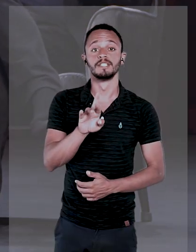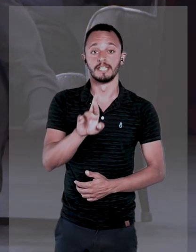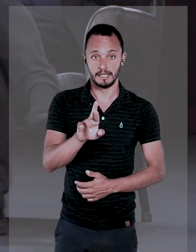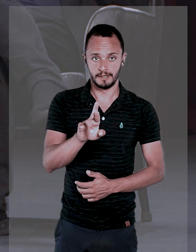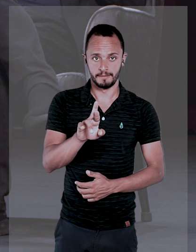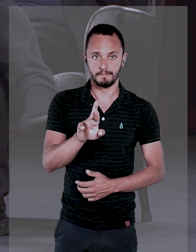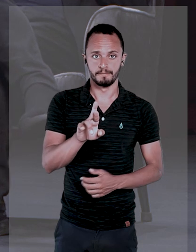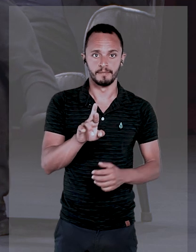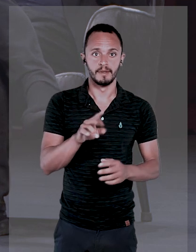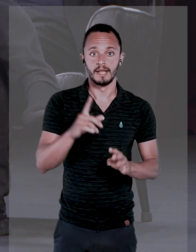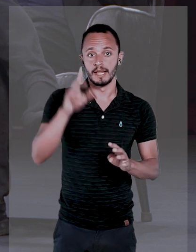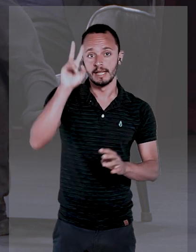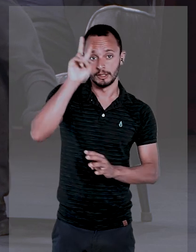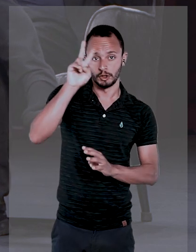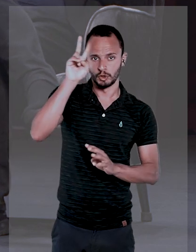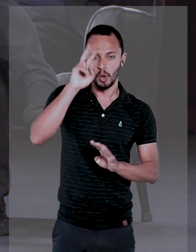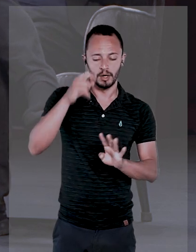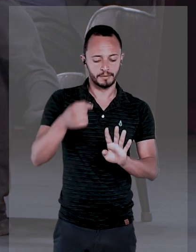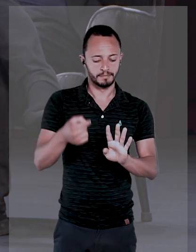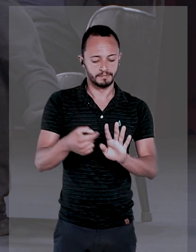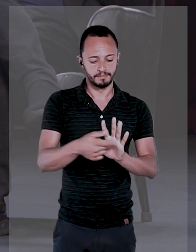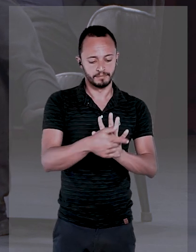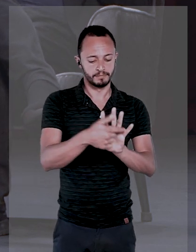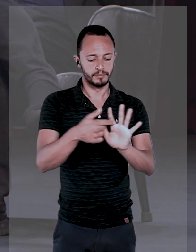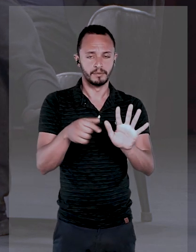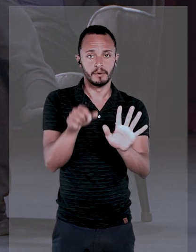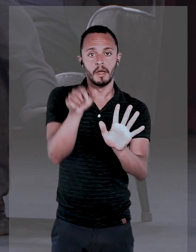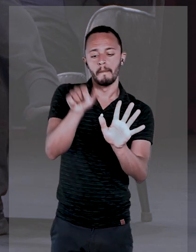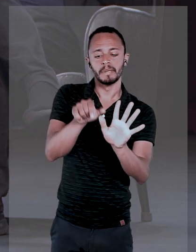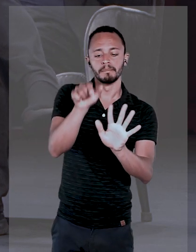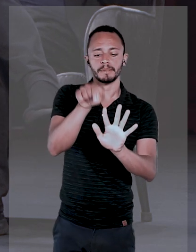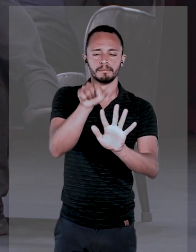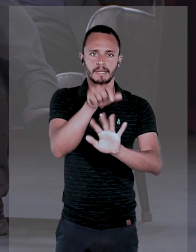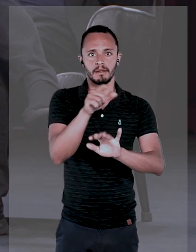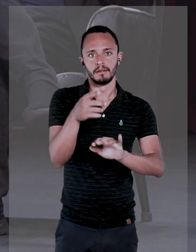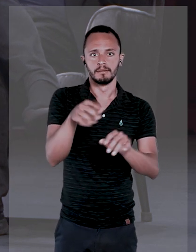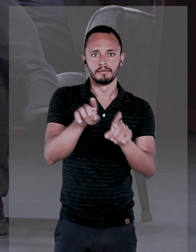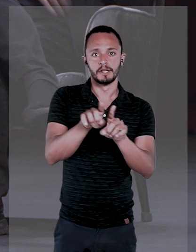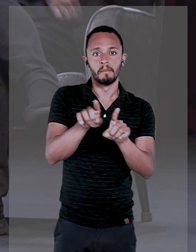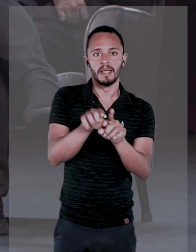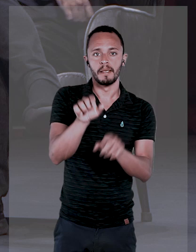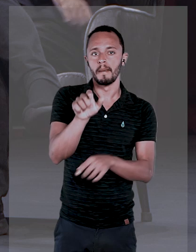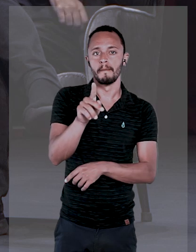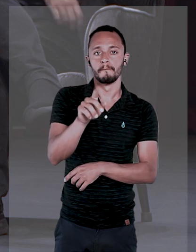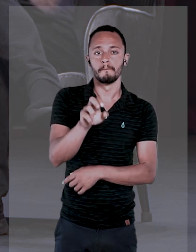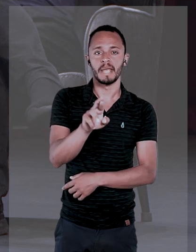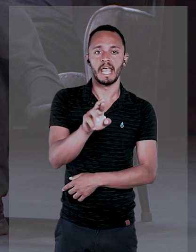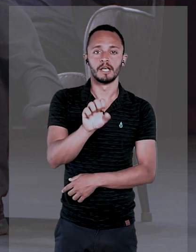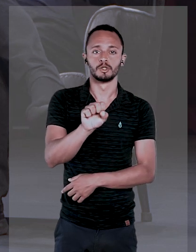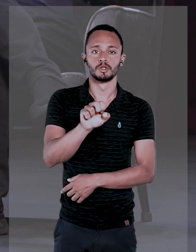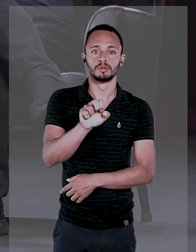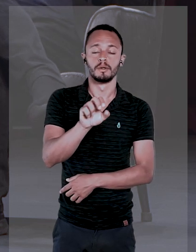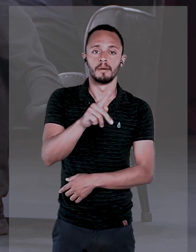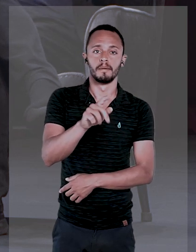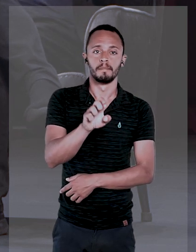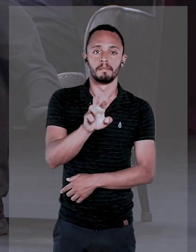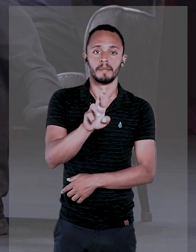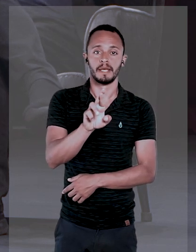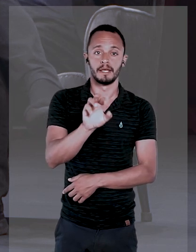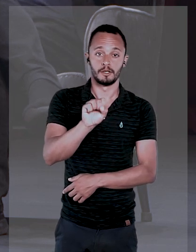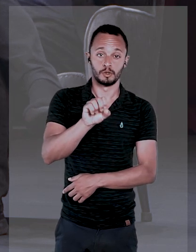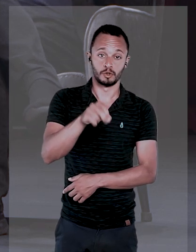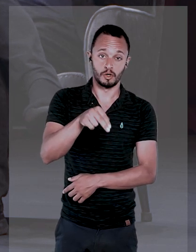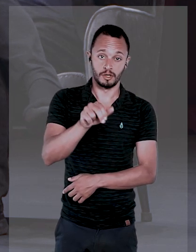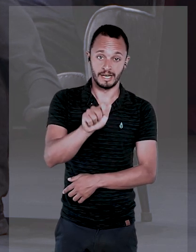Walter, me interessa um pouco a construção dos personagens. Como é que no mundo amazônico, né, que